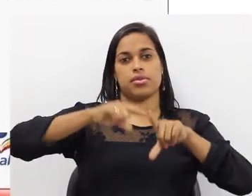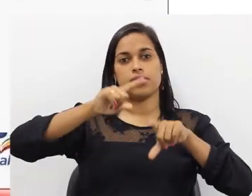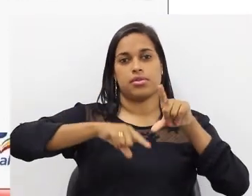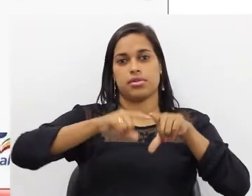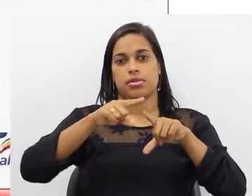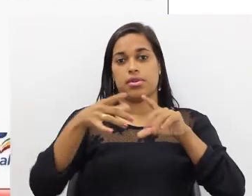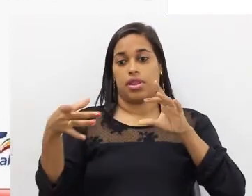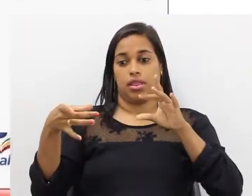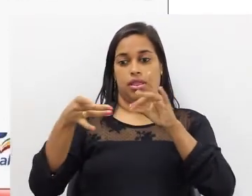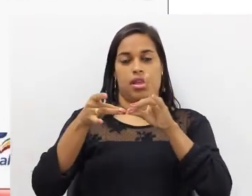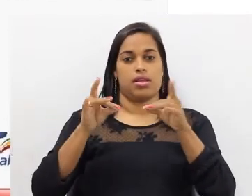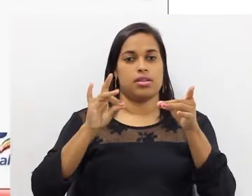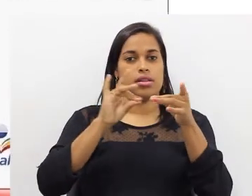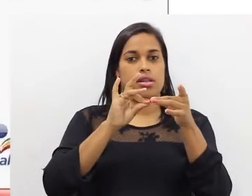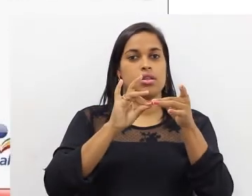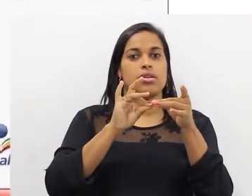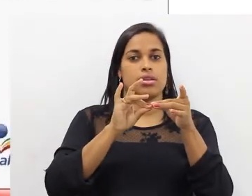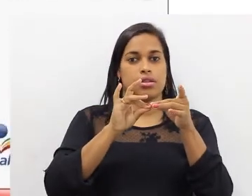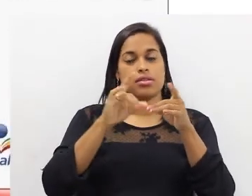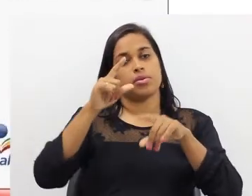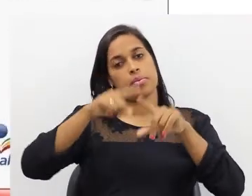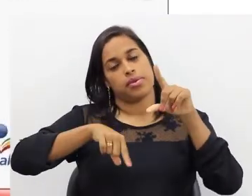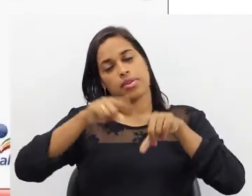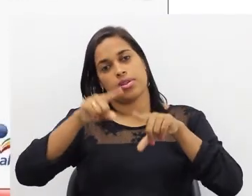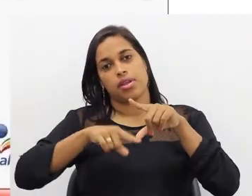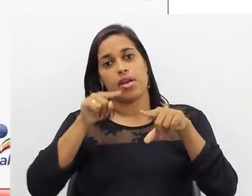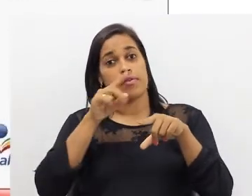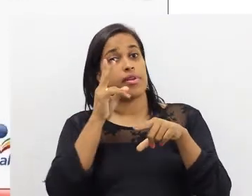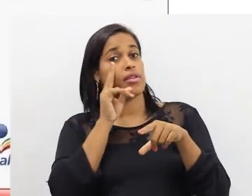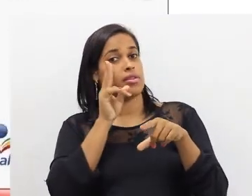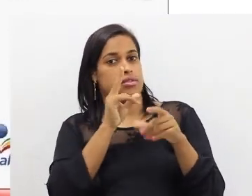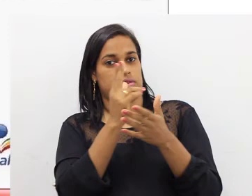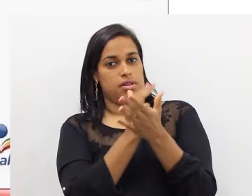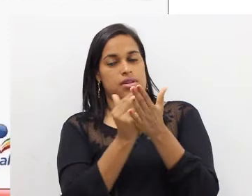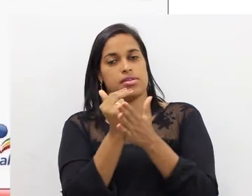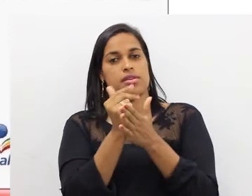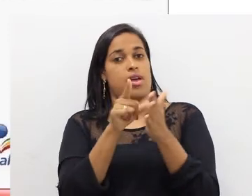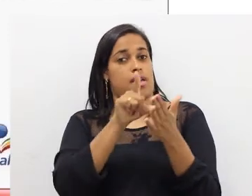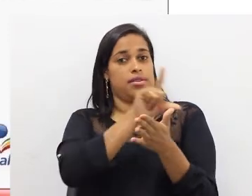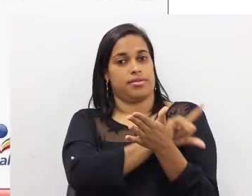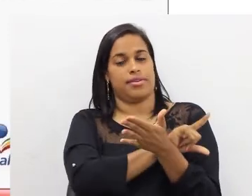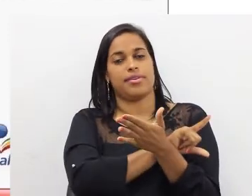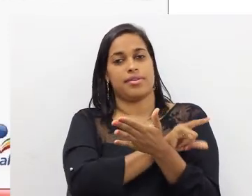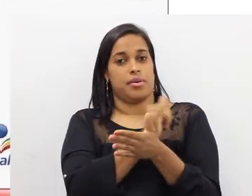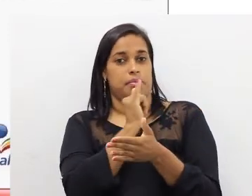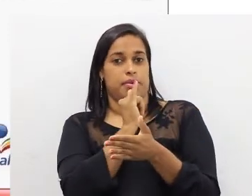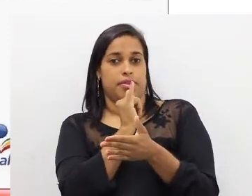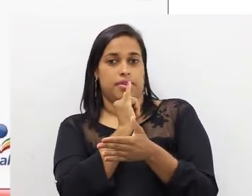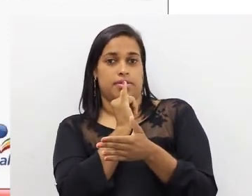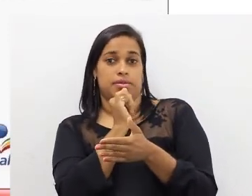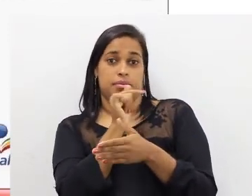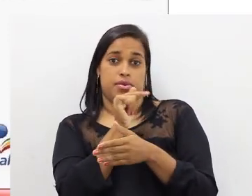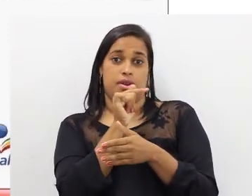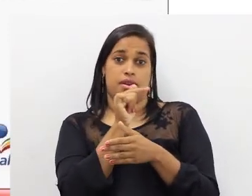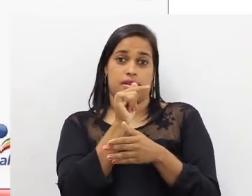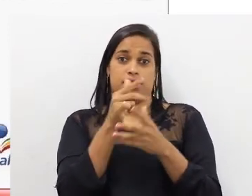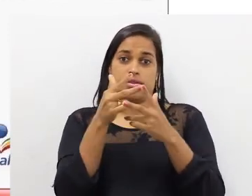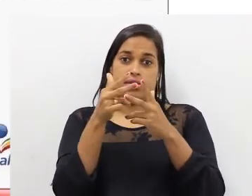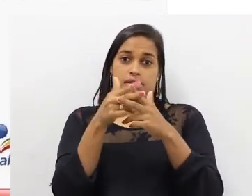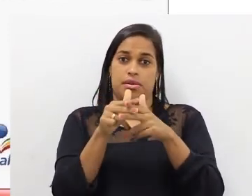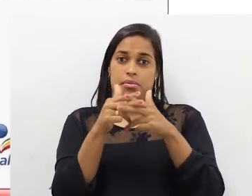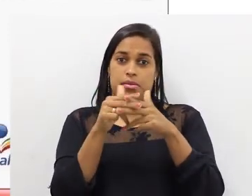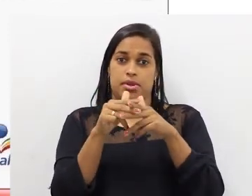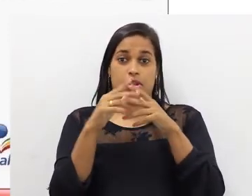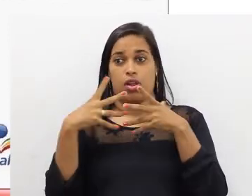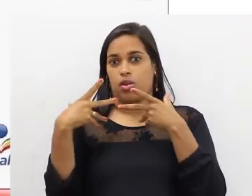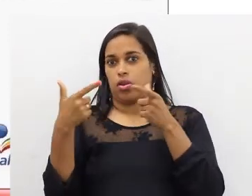estar interligado a outro equipamento diretamente. Note aqui nessa figura anterior que, por exemplo, essa máquina está ligada diretamente com